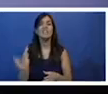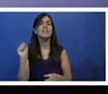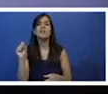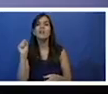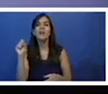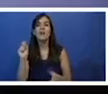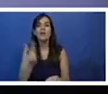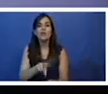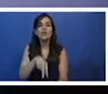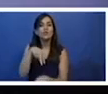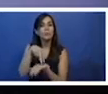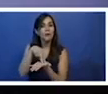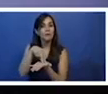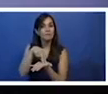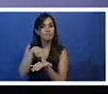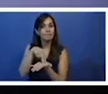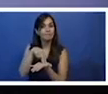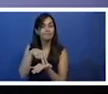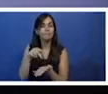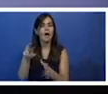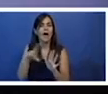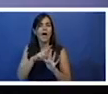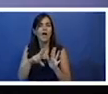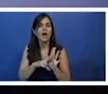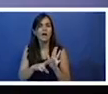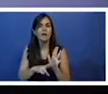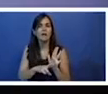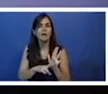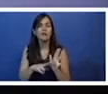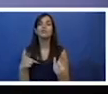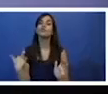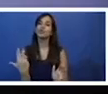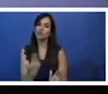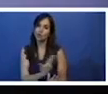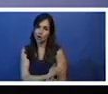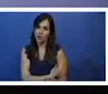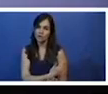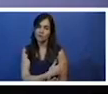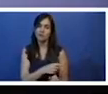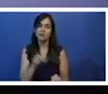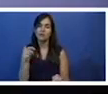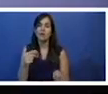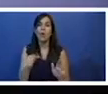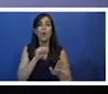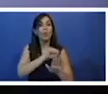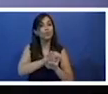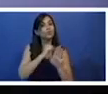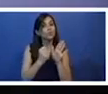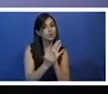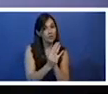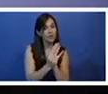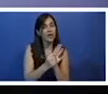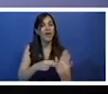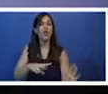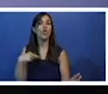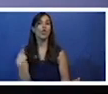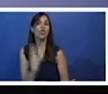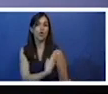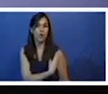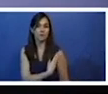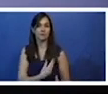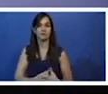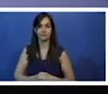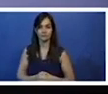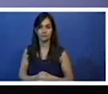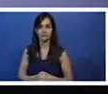quem permanecermos de pé essa regra? Para nós. Então, tá bem claro aí o sujeito